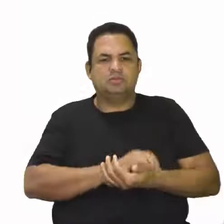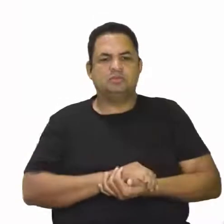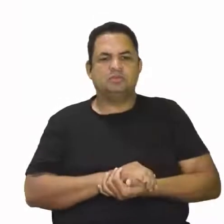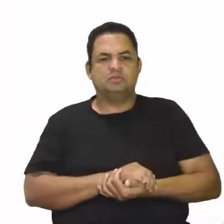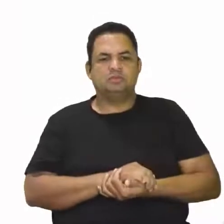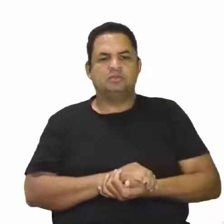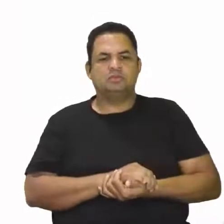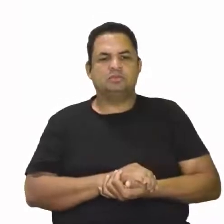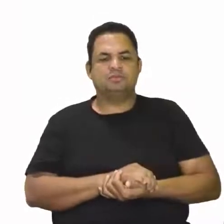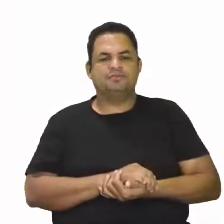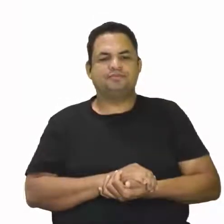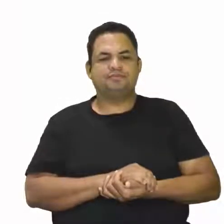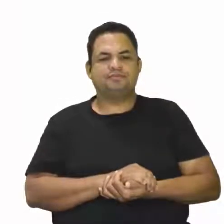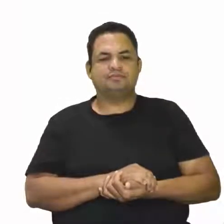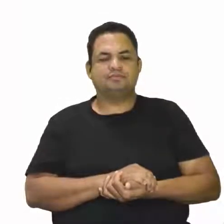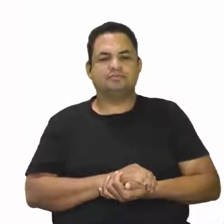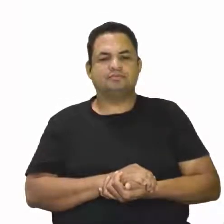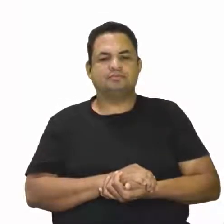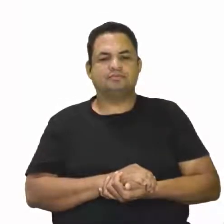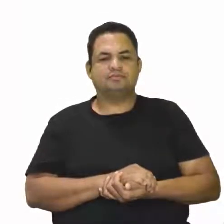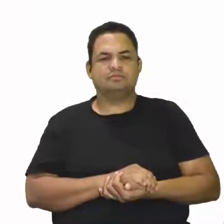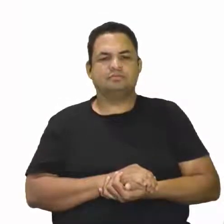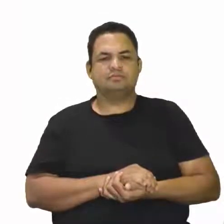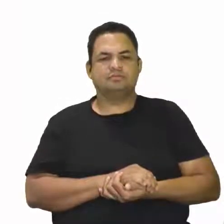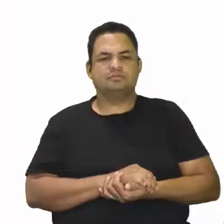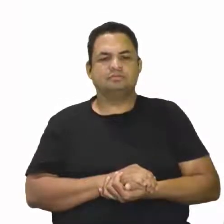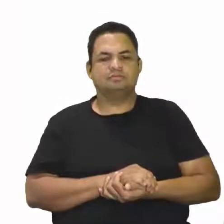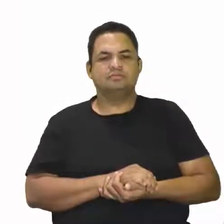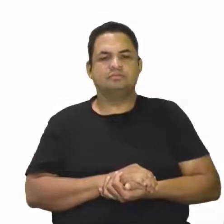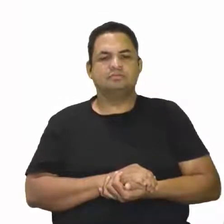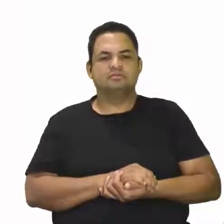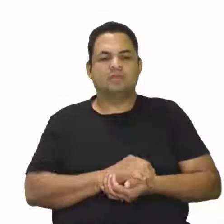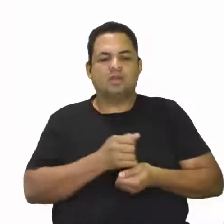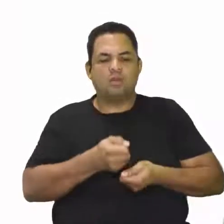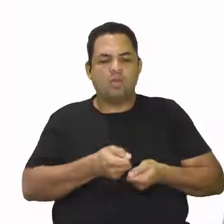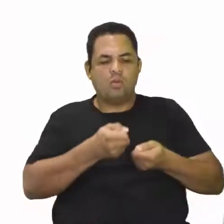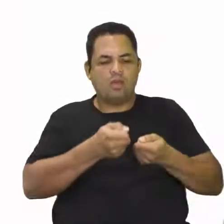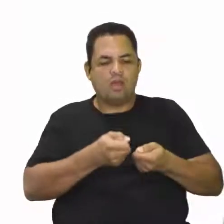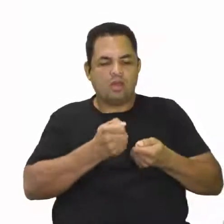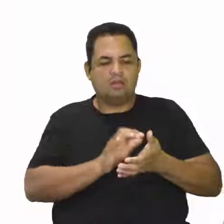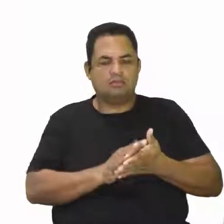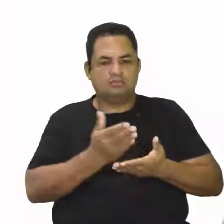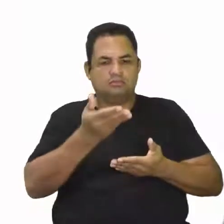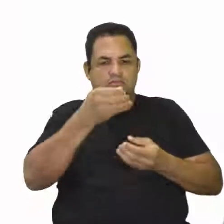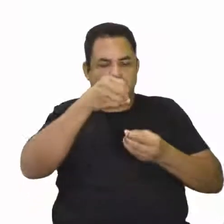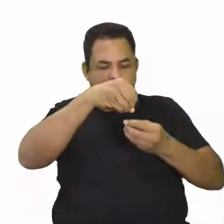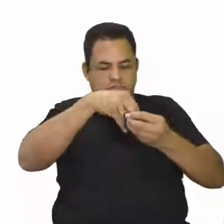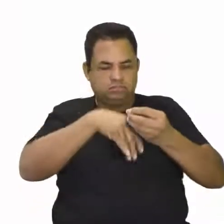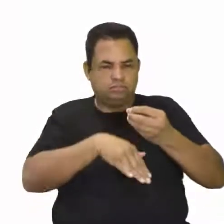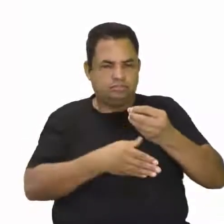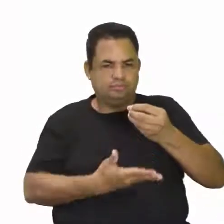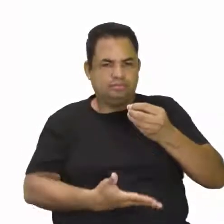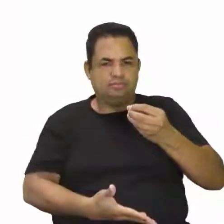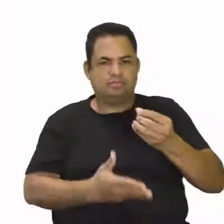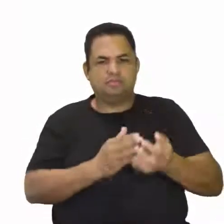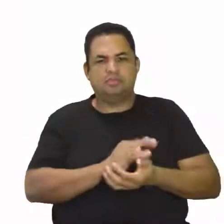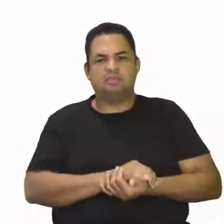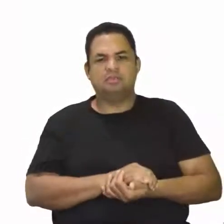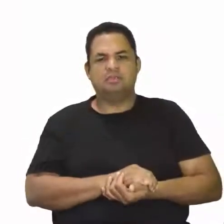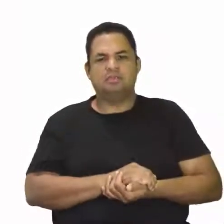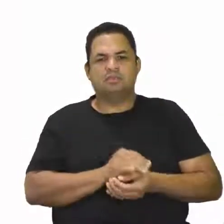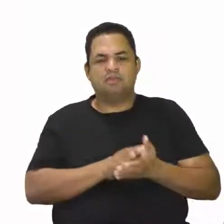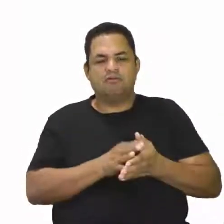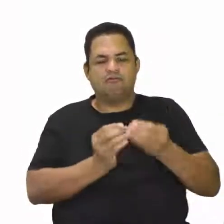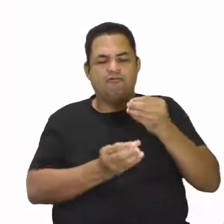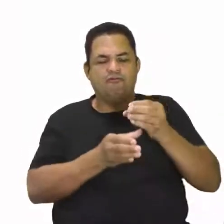colador, que não é de colar, e sim de De coar, é verdade, coar. El embudo, que é